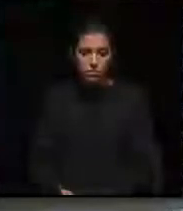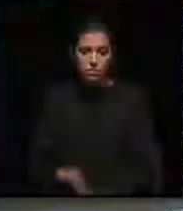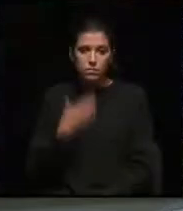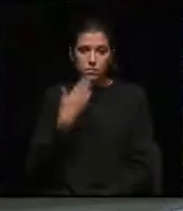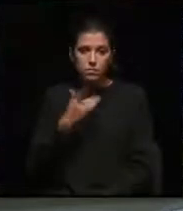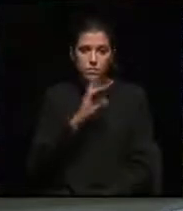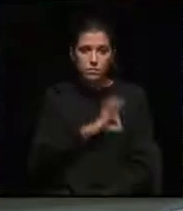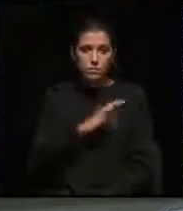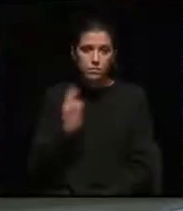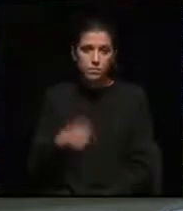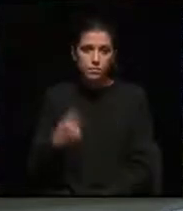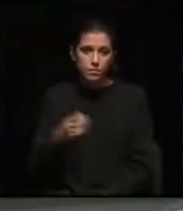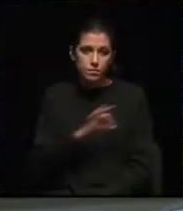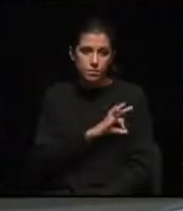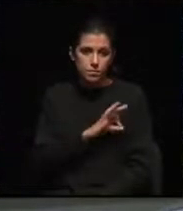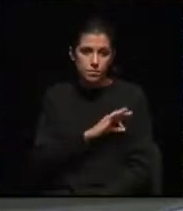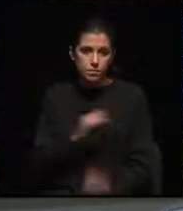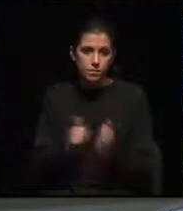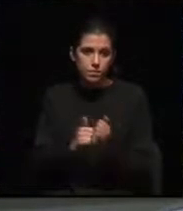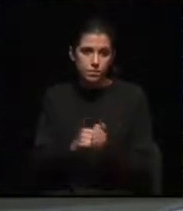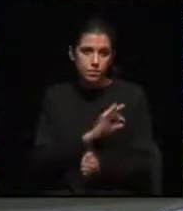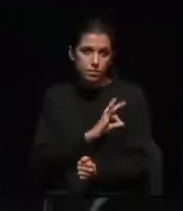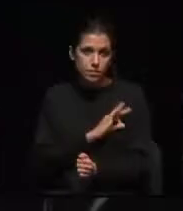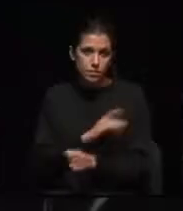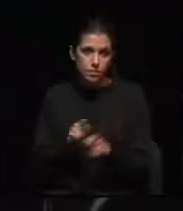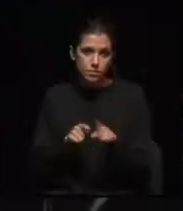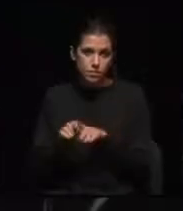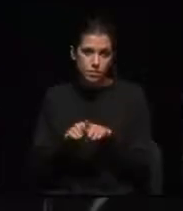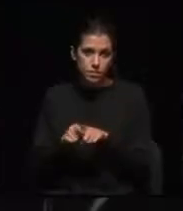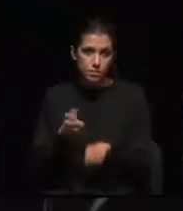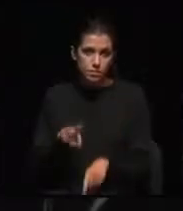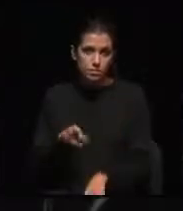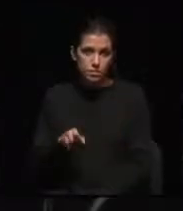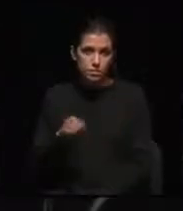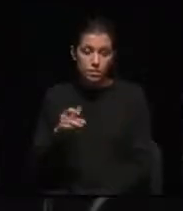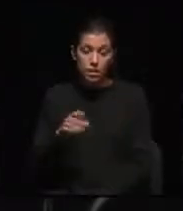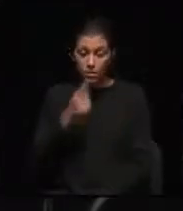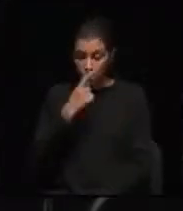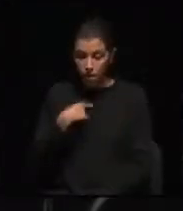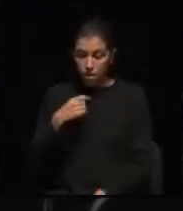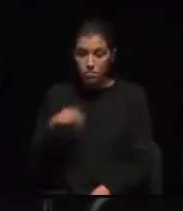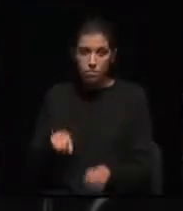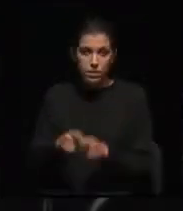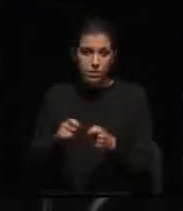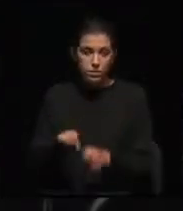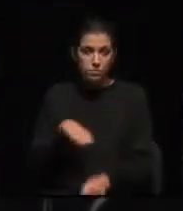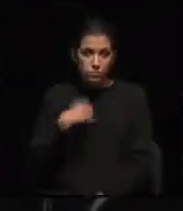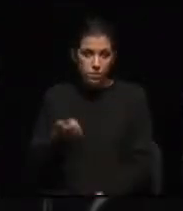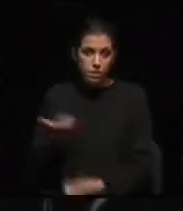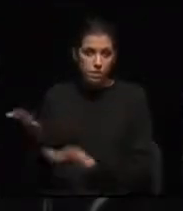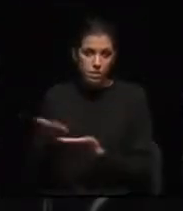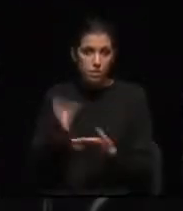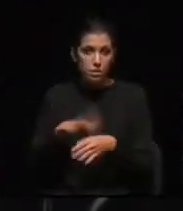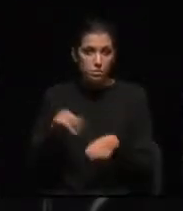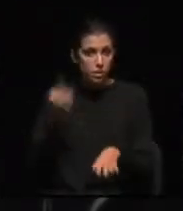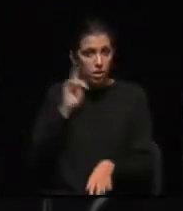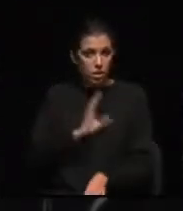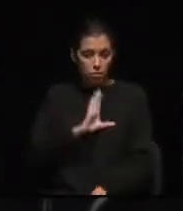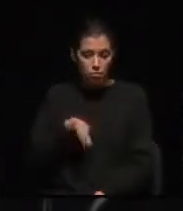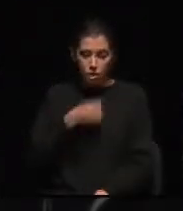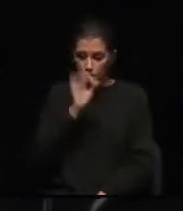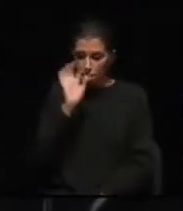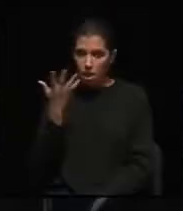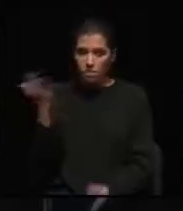Muito obrigada, Sra. Presidente, Srs. Vereadores e Srs. Deputados. O Partido Ecologista aos Verdes apresenta, a propósito do Dia Mundial da Árvore,